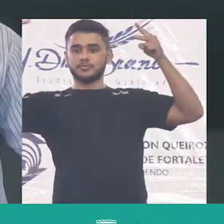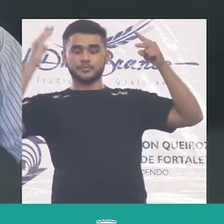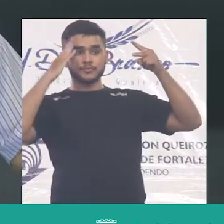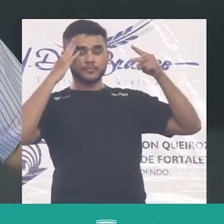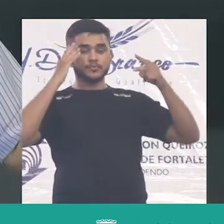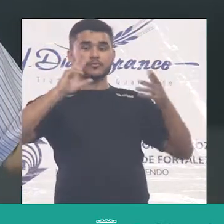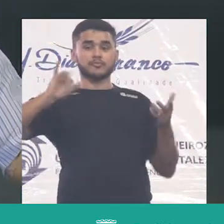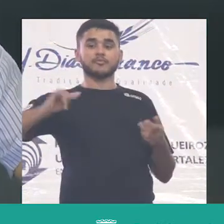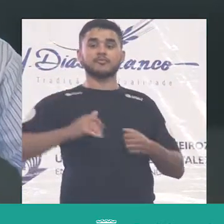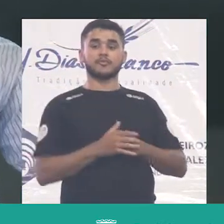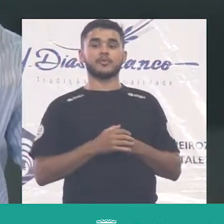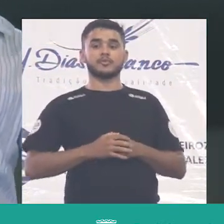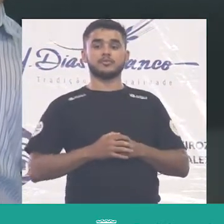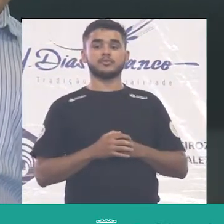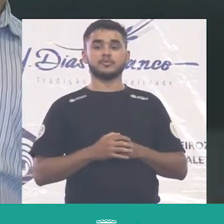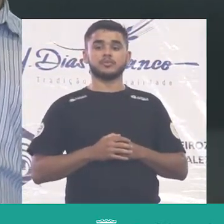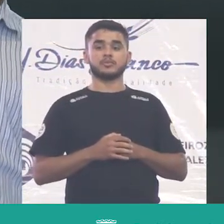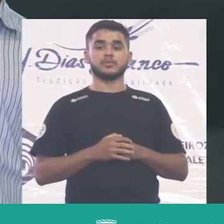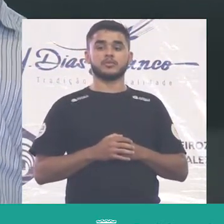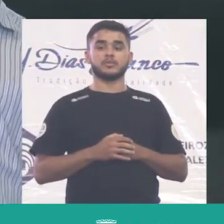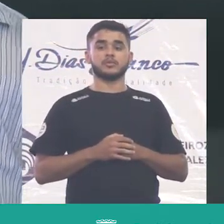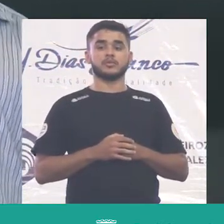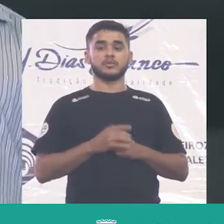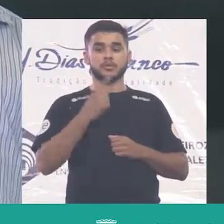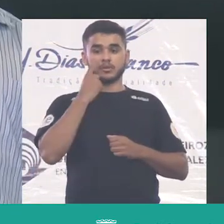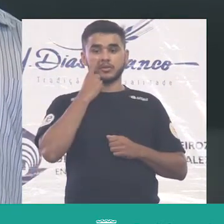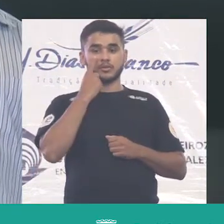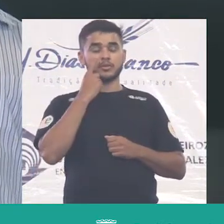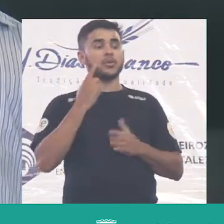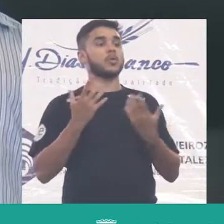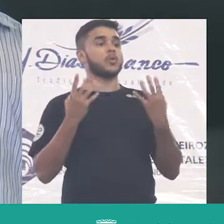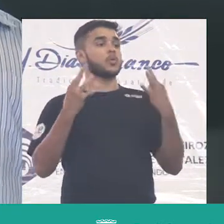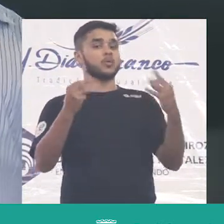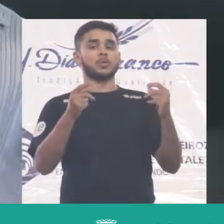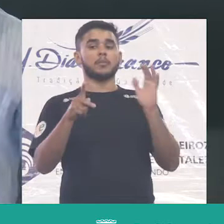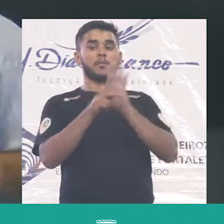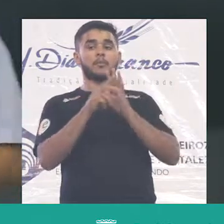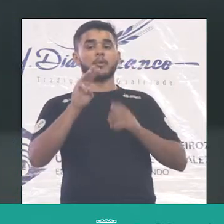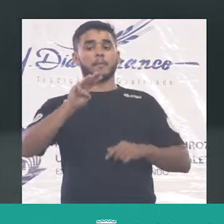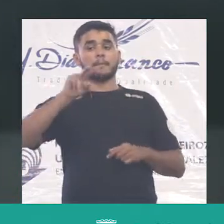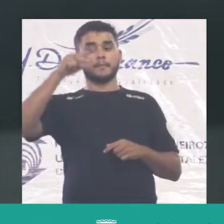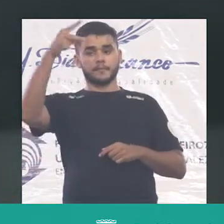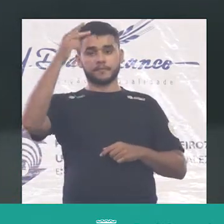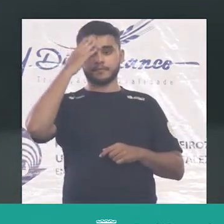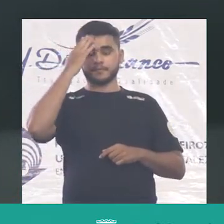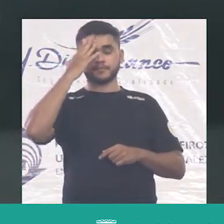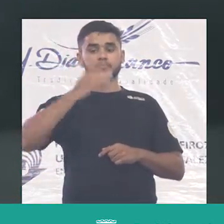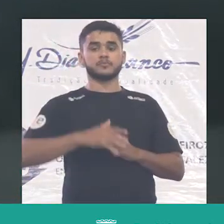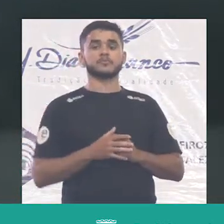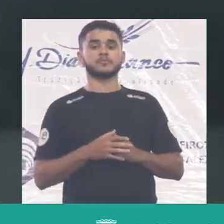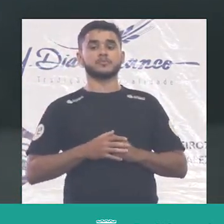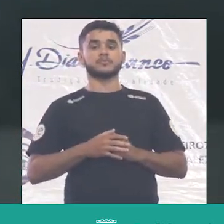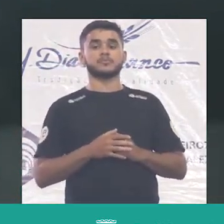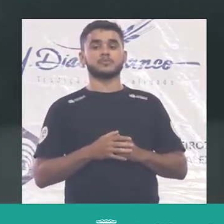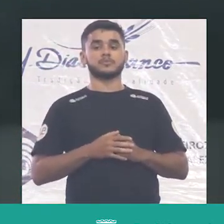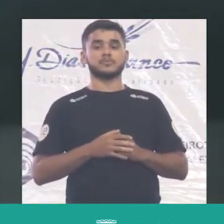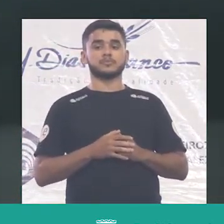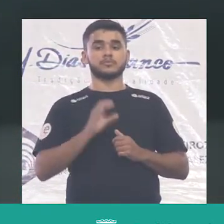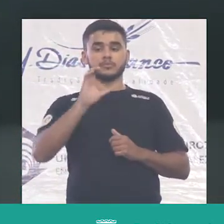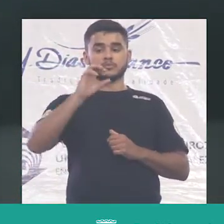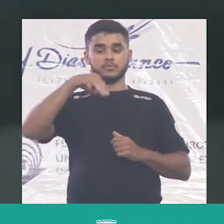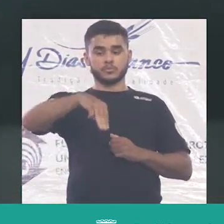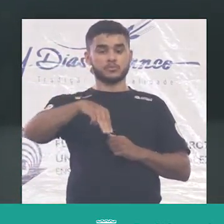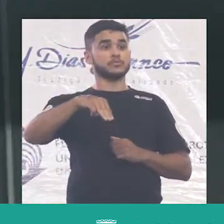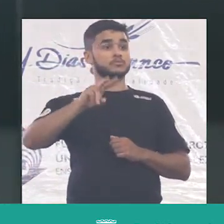10. Como está ao quadrado, vai ter que dividir por 10 ao quadrado, por 100. Então, para sair de centímetro quadrado e